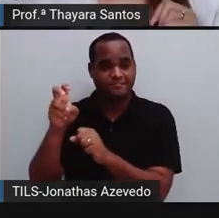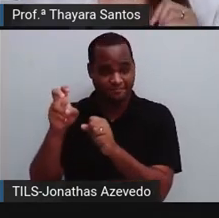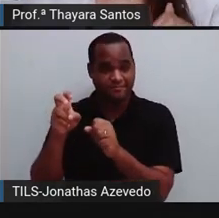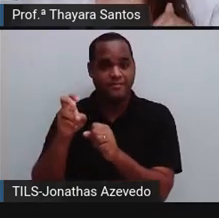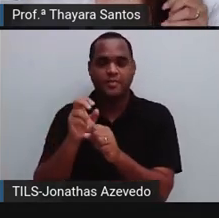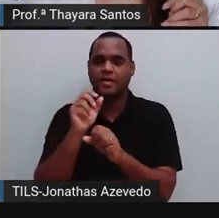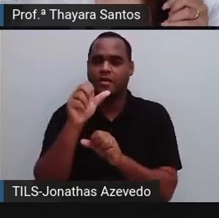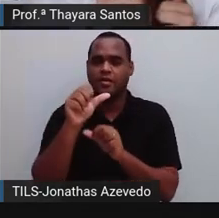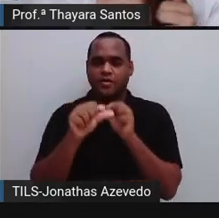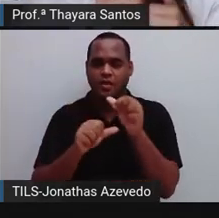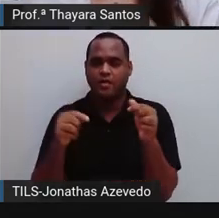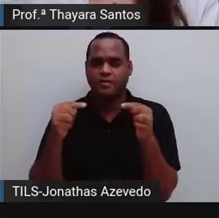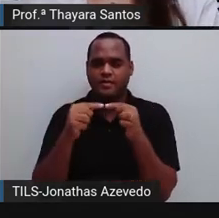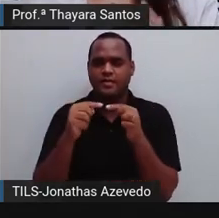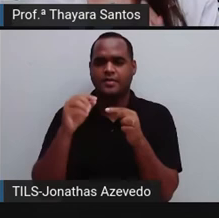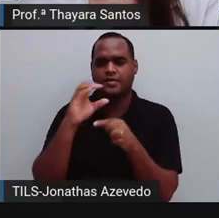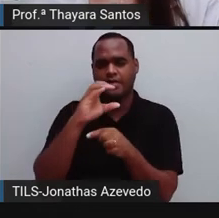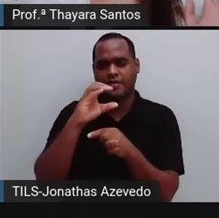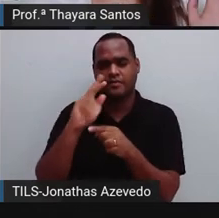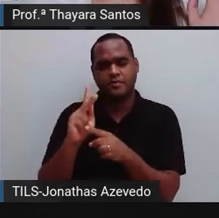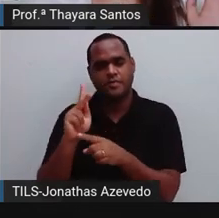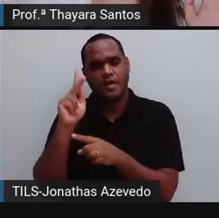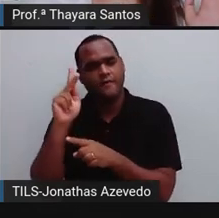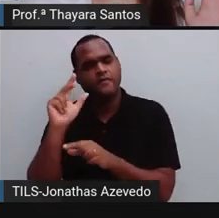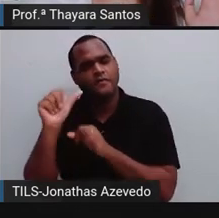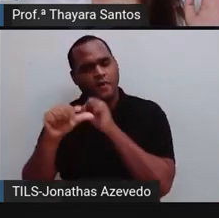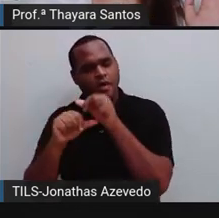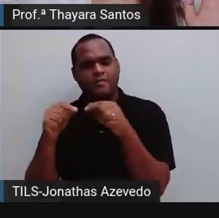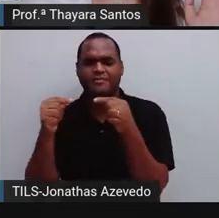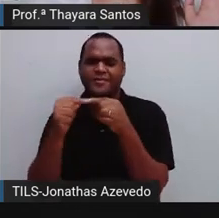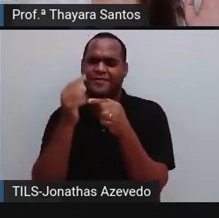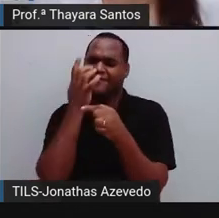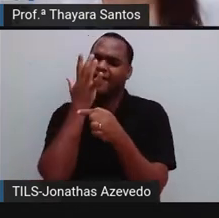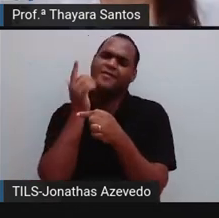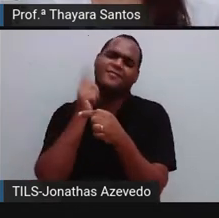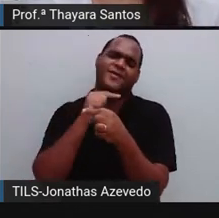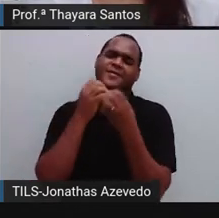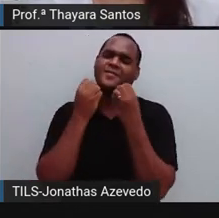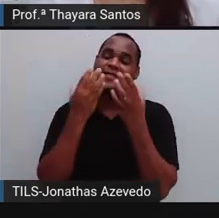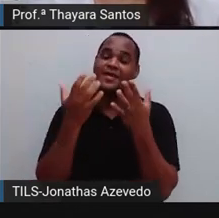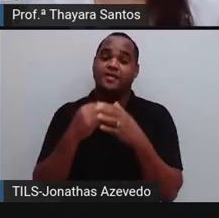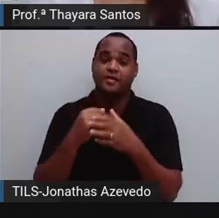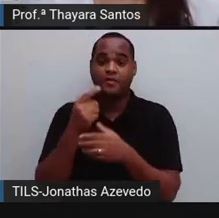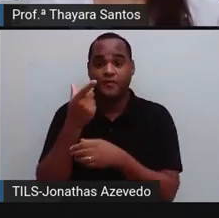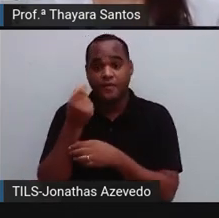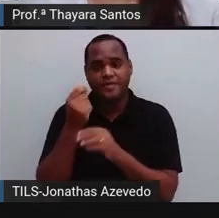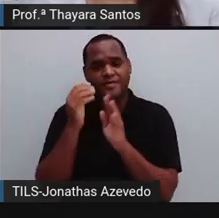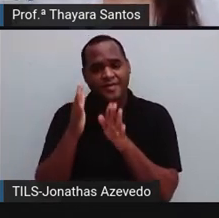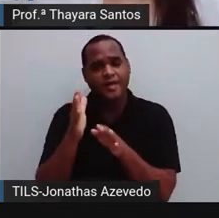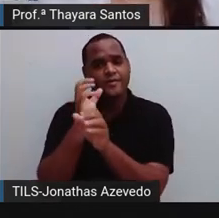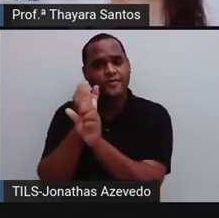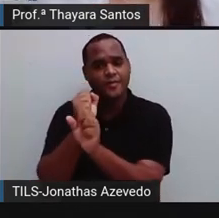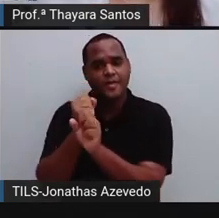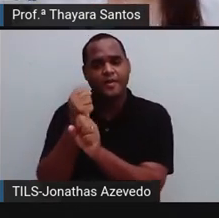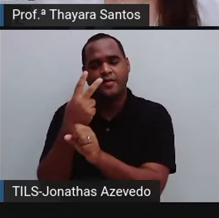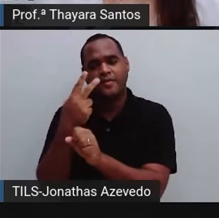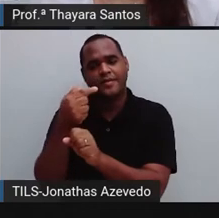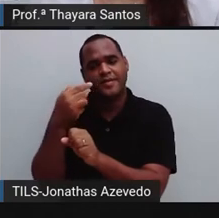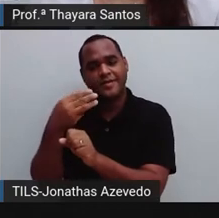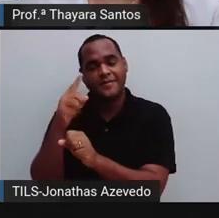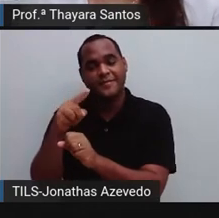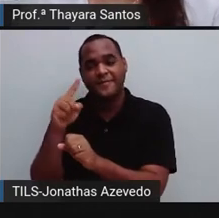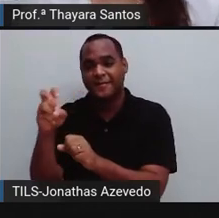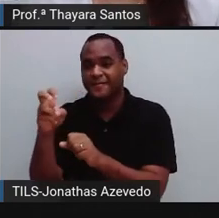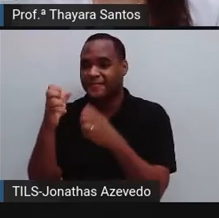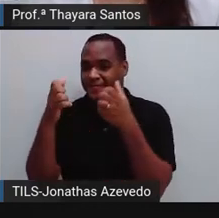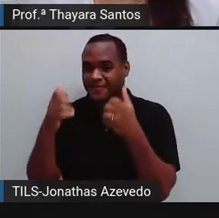273,15. Então, transformar de Celsius para Kelvin é o mais fácil. Então, eu peguei o 20 que eu já tinha e somei com